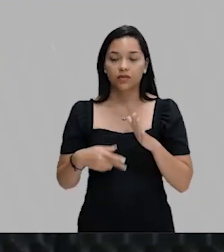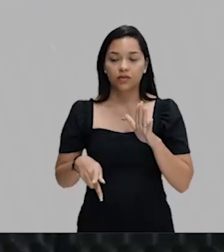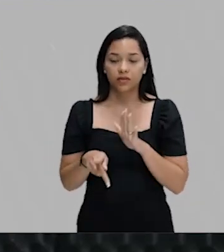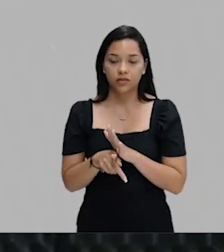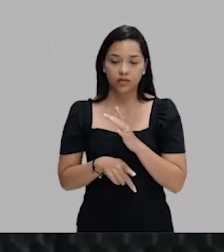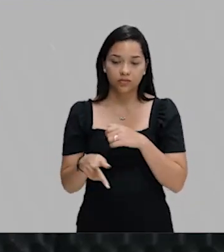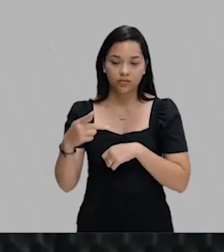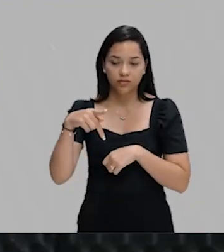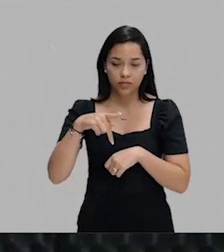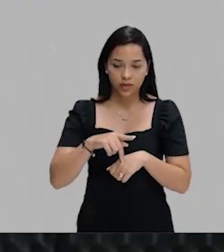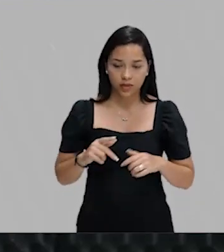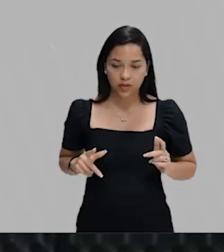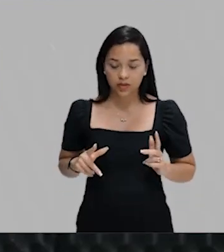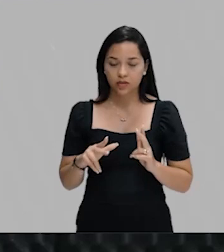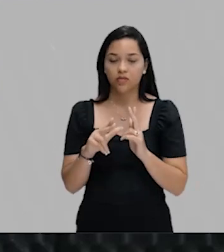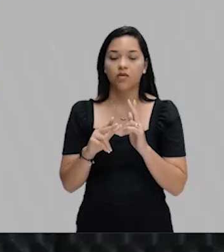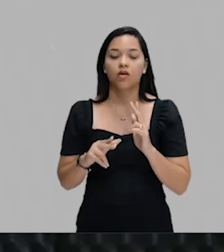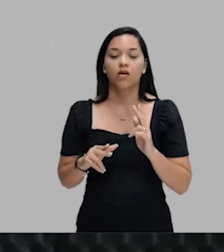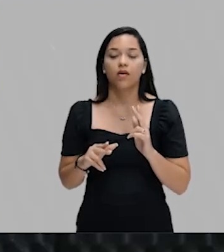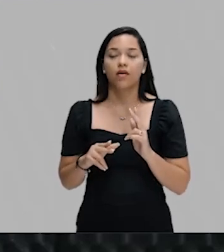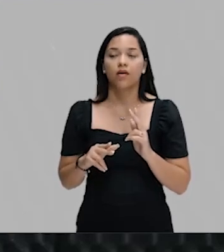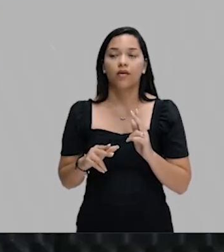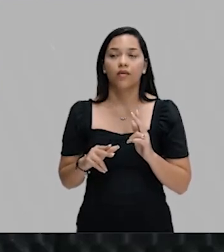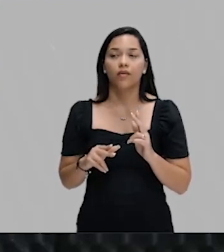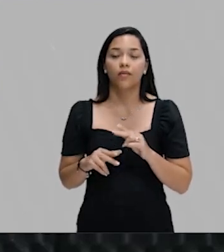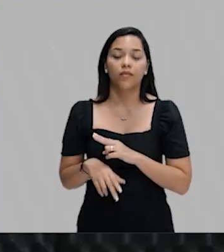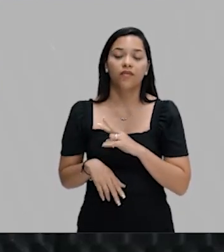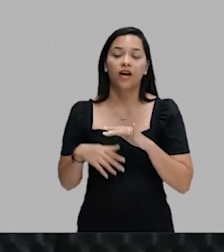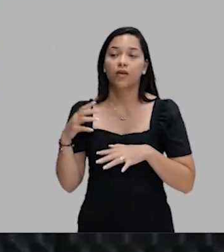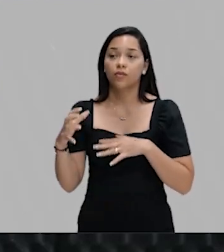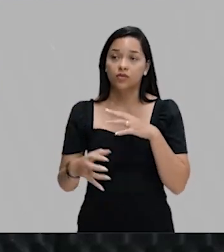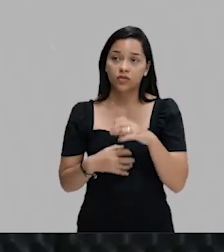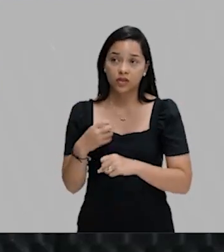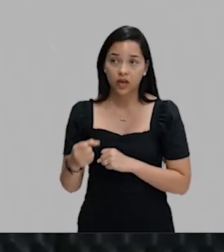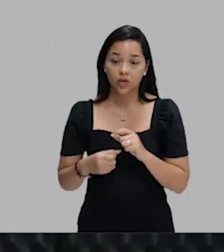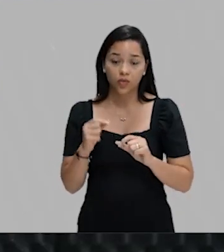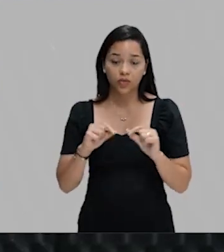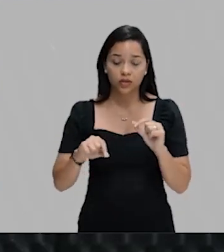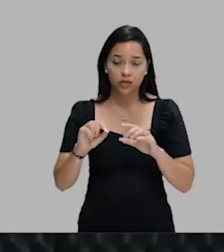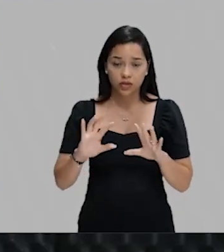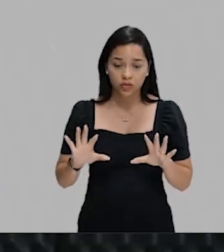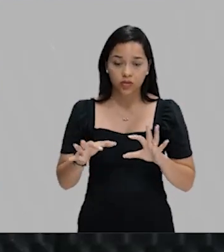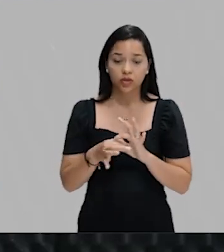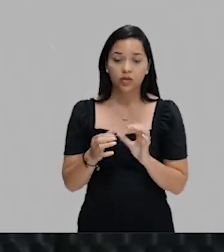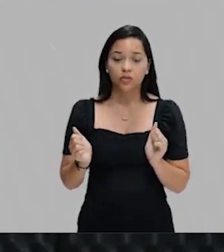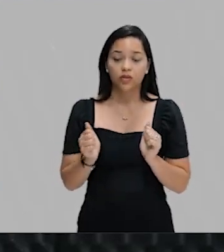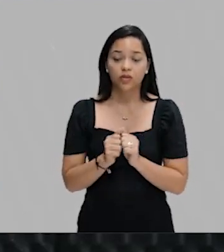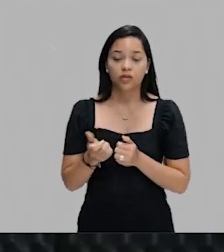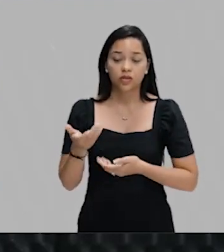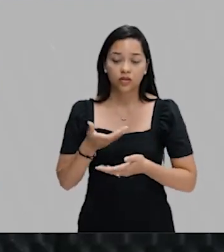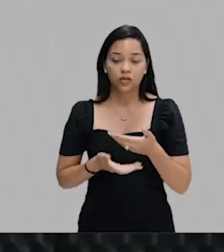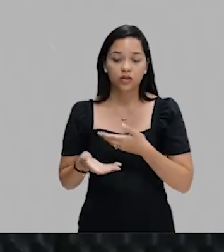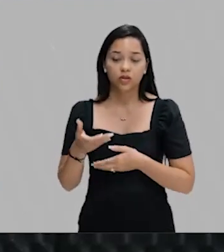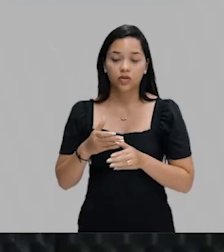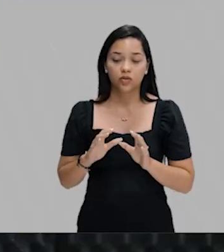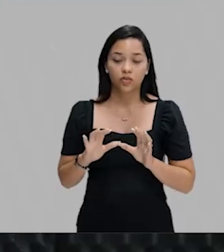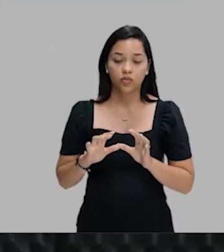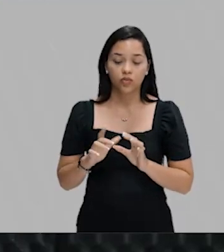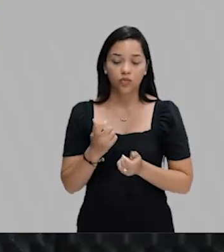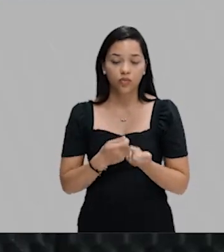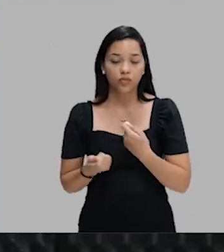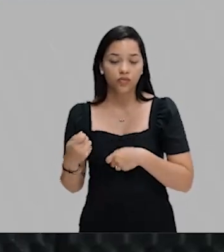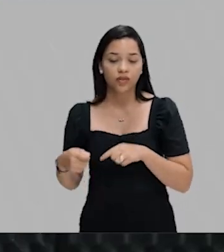entre países de mercados regionais, tá certo? Esses países buscam se unir para dinamizar o comércio entre